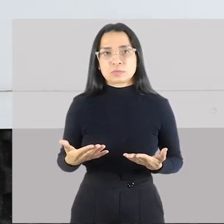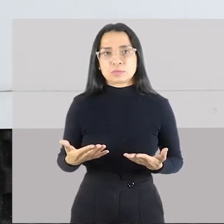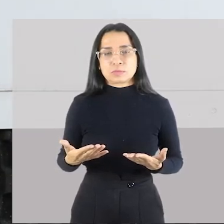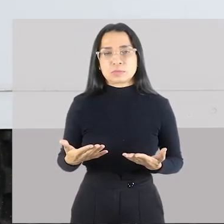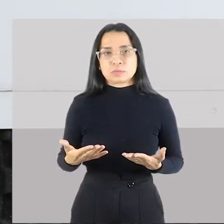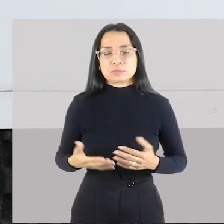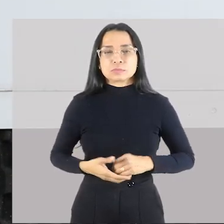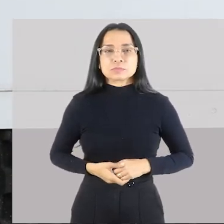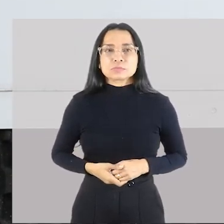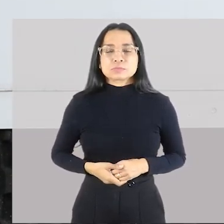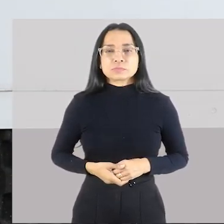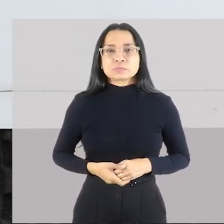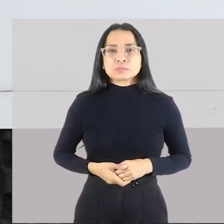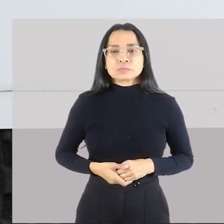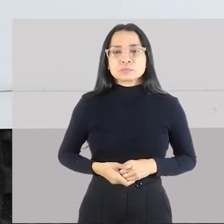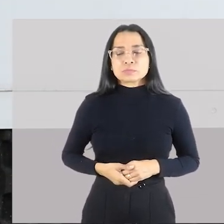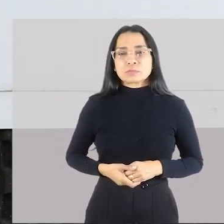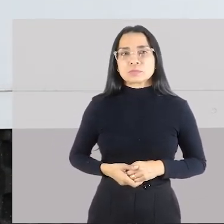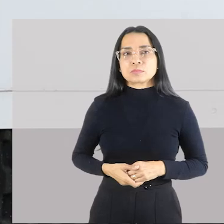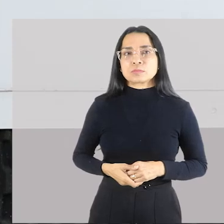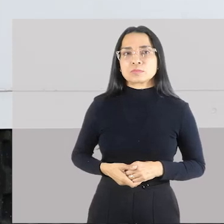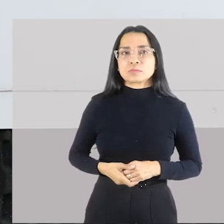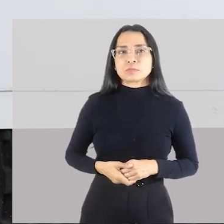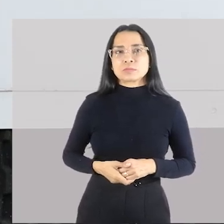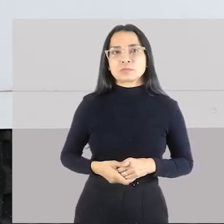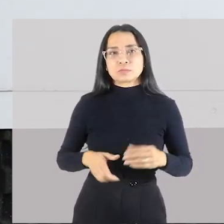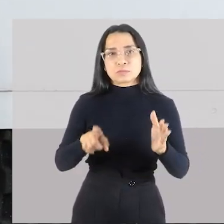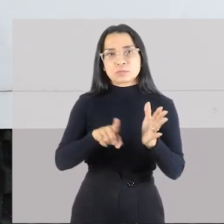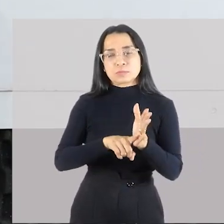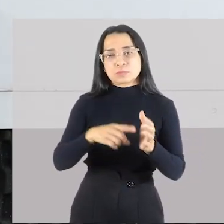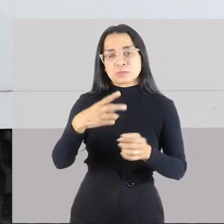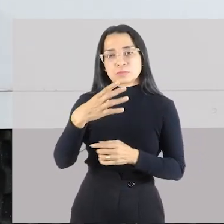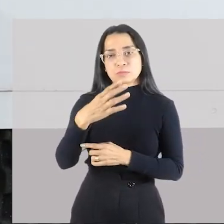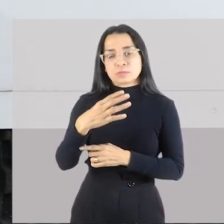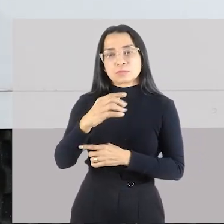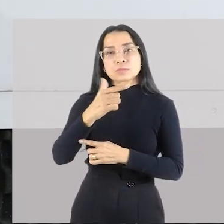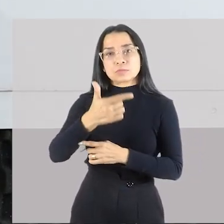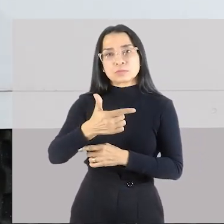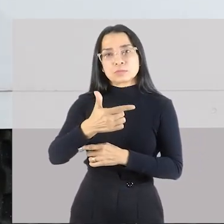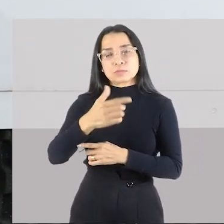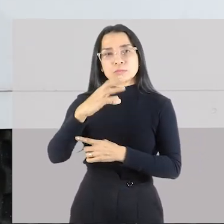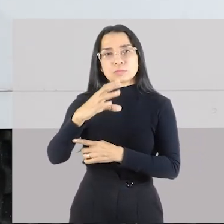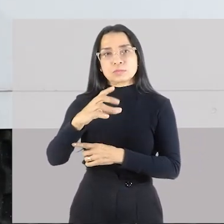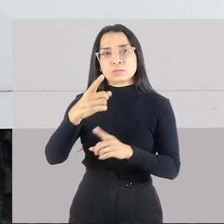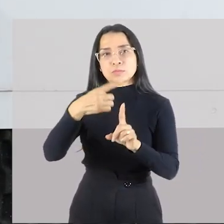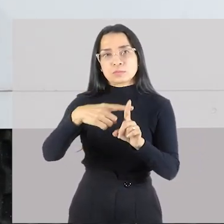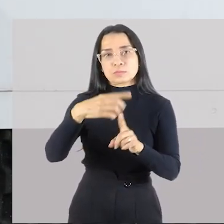Cortar. Menos 2C mais 4C dá 2C.